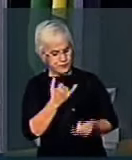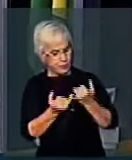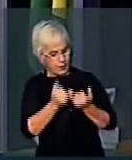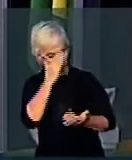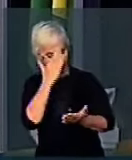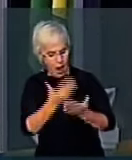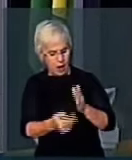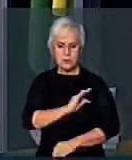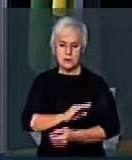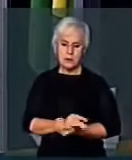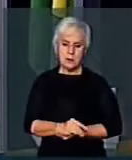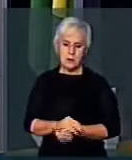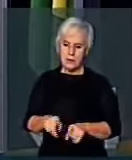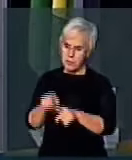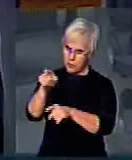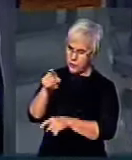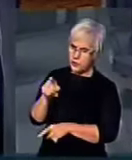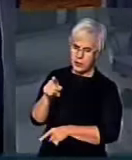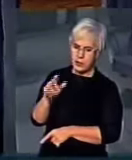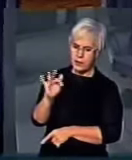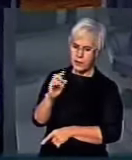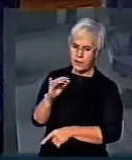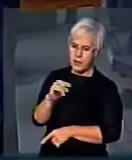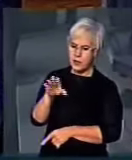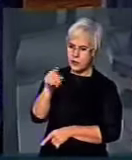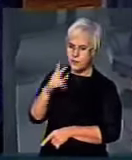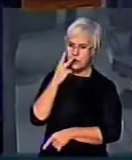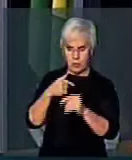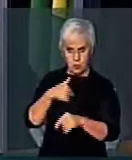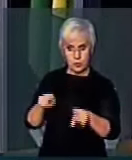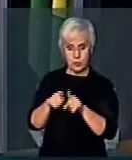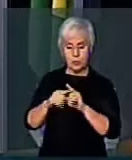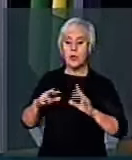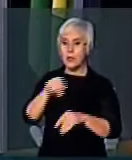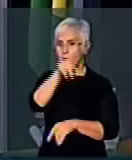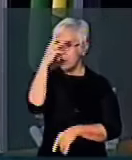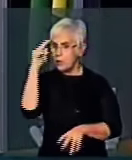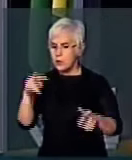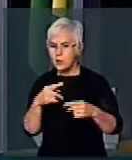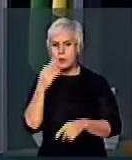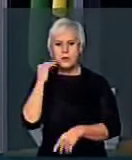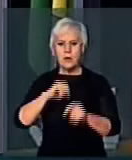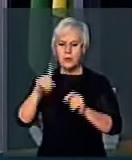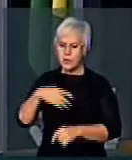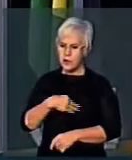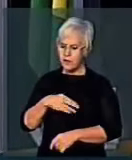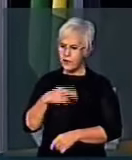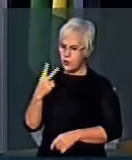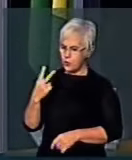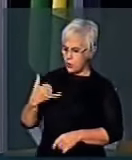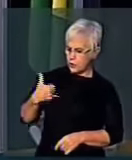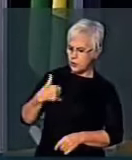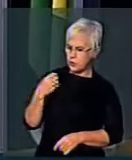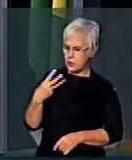PT. Sem dizer, Feliciano, você que é pai, eu também sou, e aqui tem muitos, quem está nos ouvindo também, você sabe o que é ficar longe de um filho de 2, 3, 4, 5 anos de